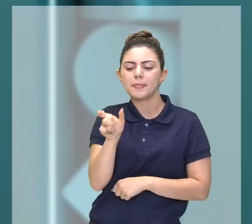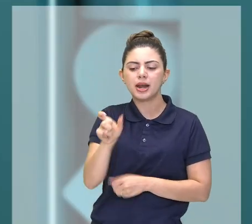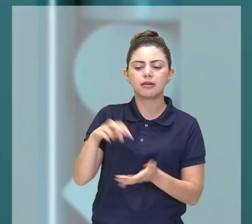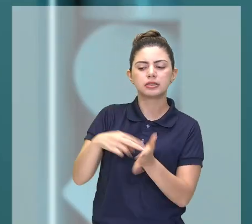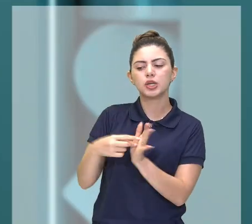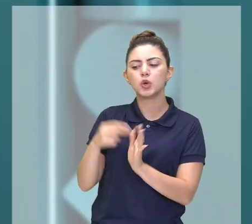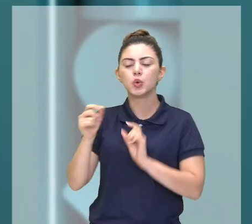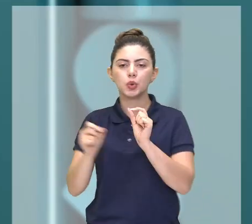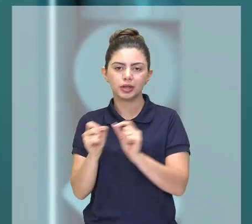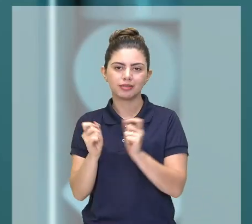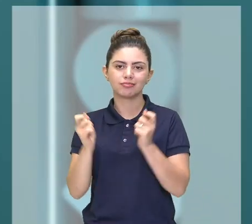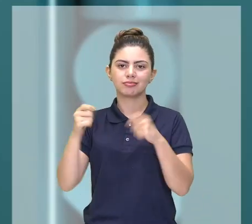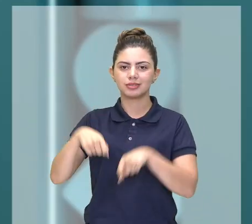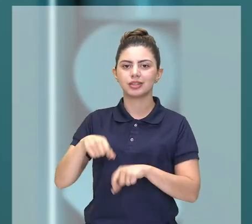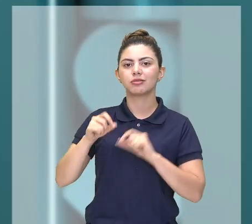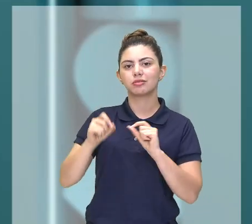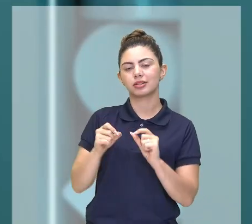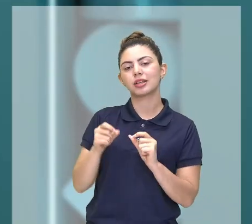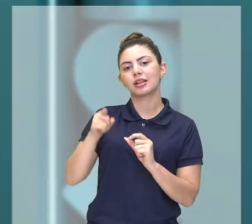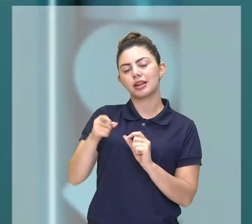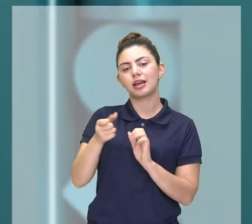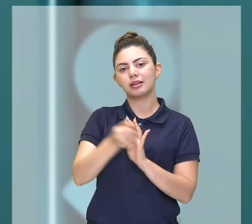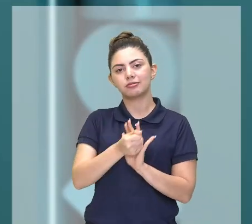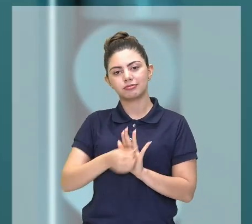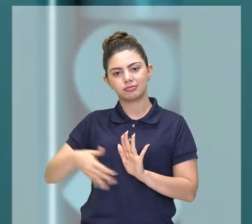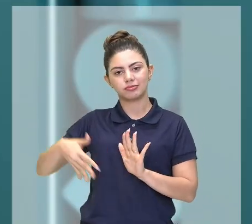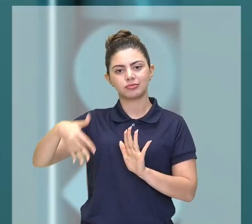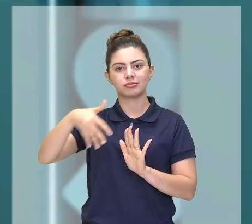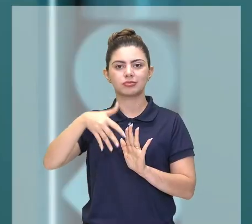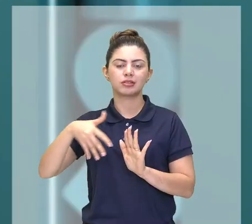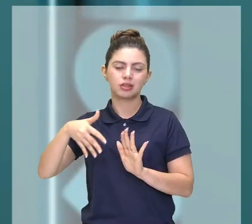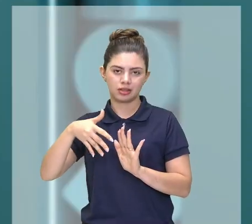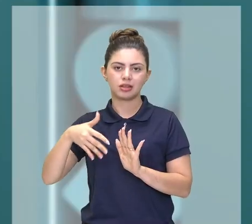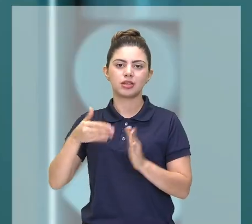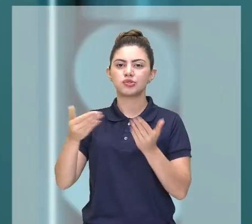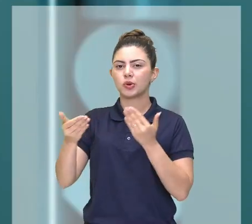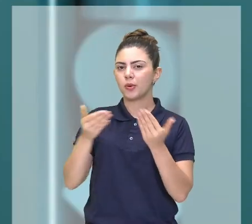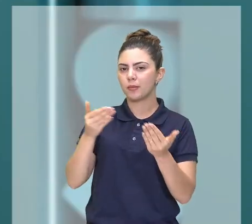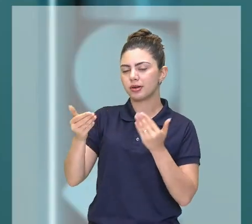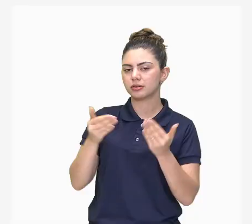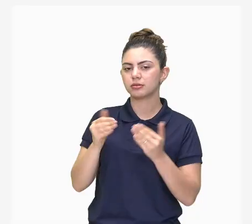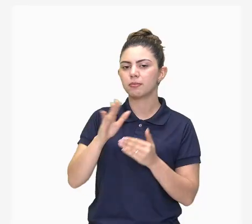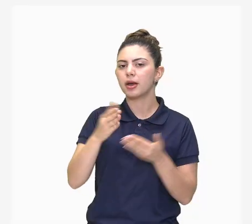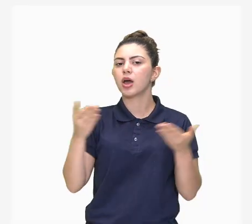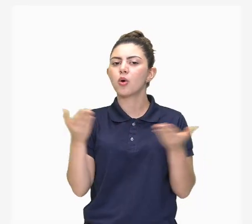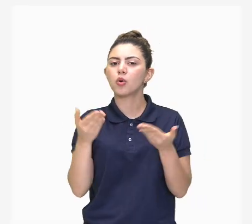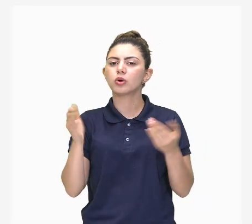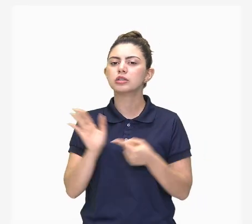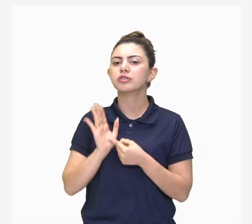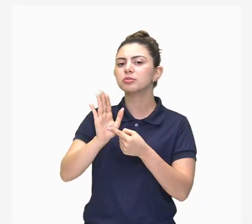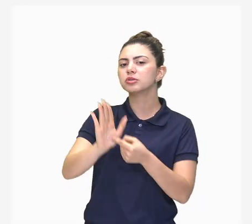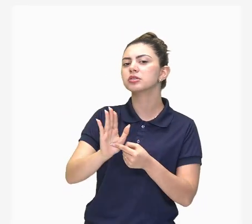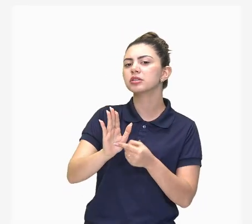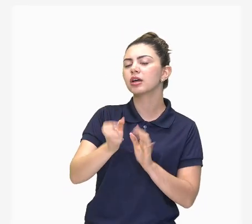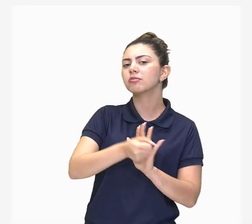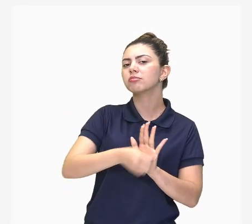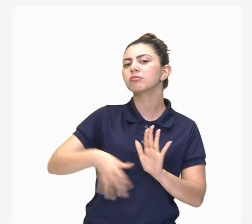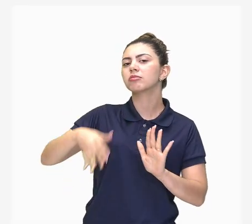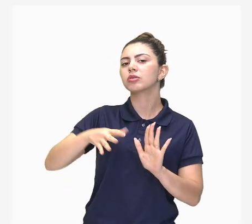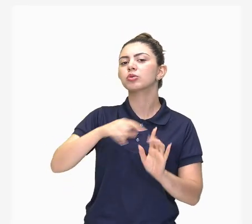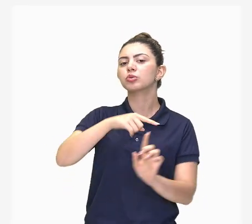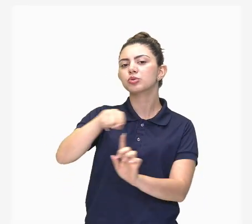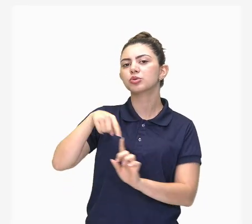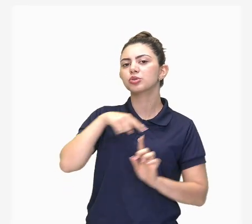sentido figurado. E quais são as figuras de linguagem que nós vamos destacar hoje? Olha só, tipos